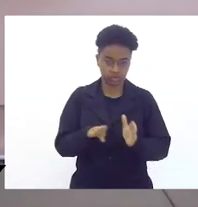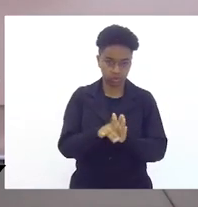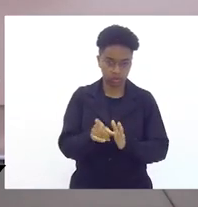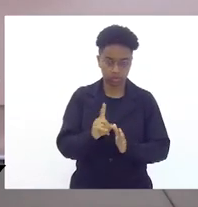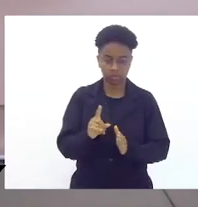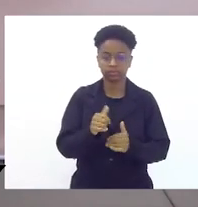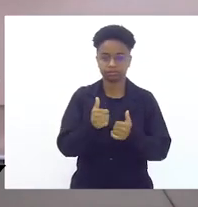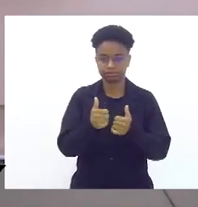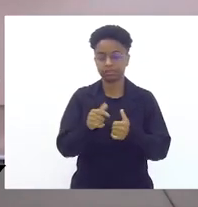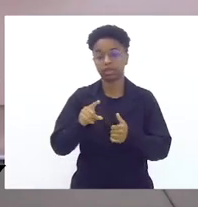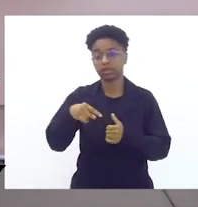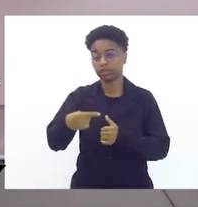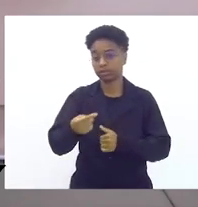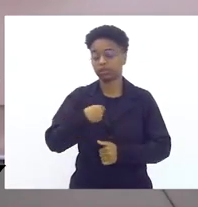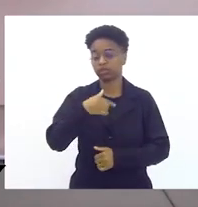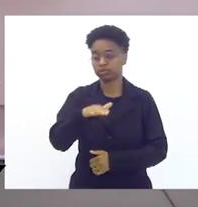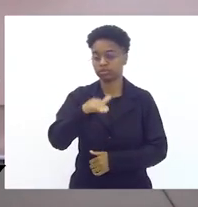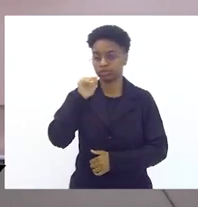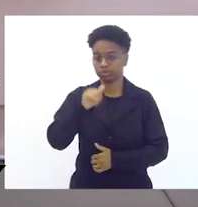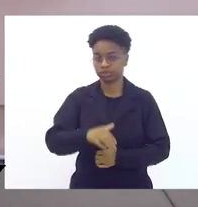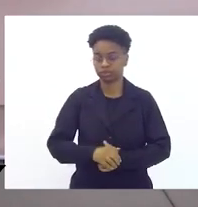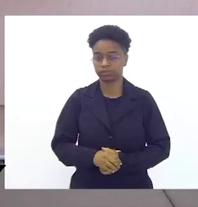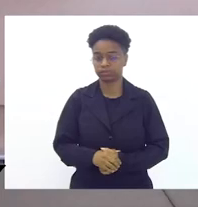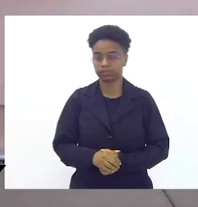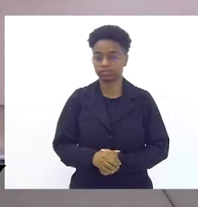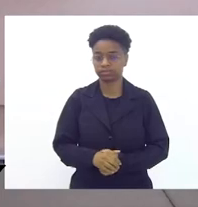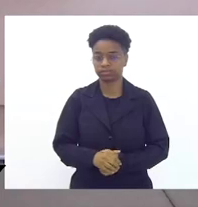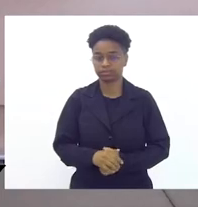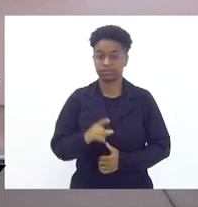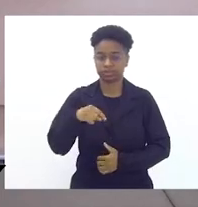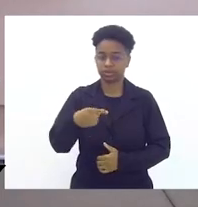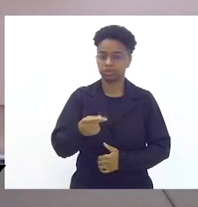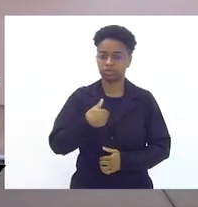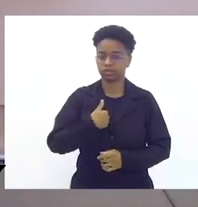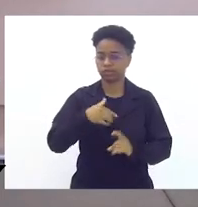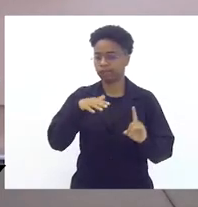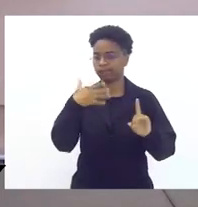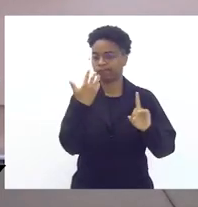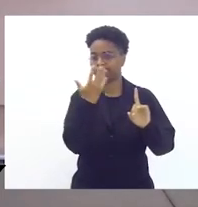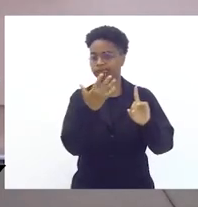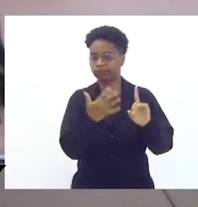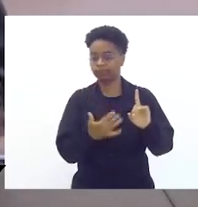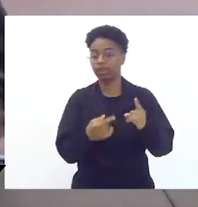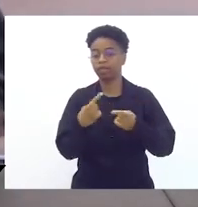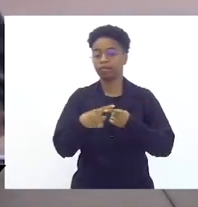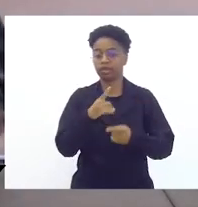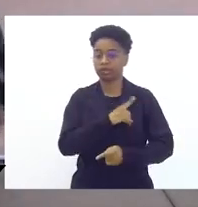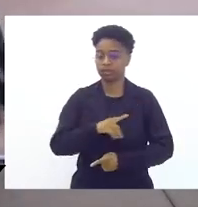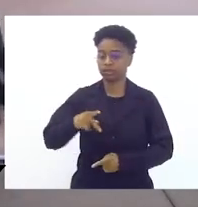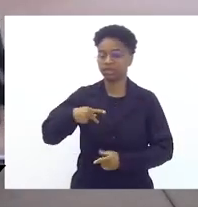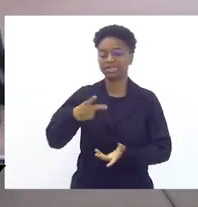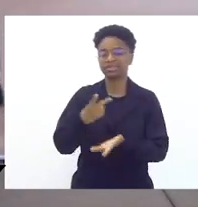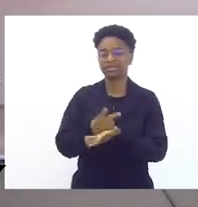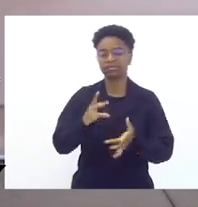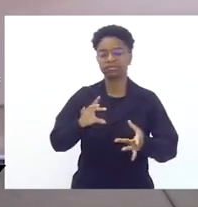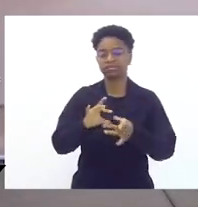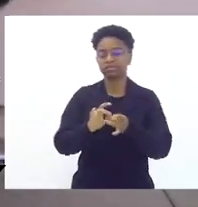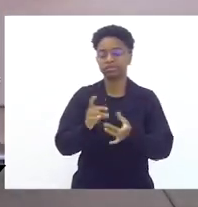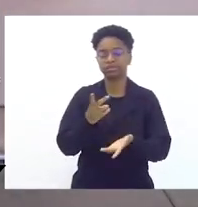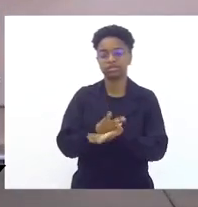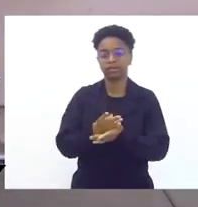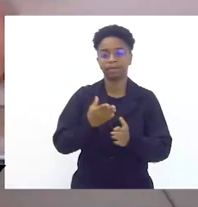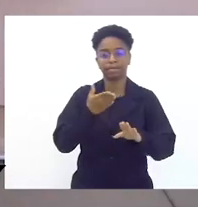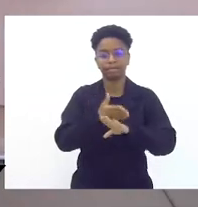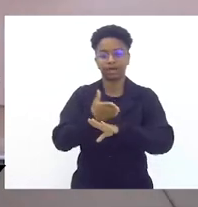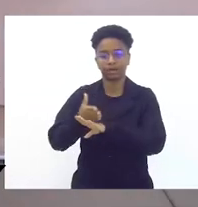depois eu vou fazer o elogio cabido que é uma Defensoria Pública muito bacana sempre parceira Nossa em